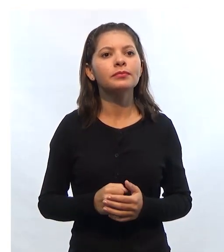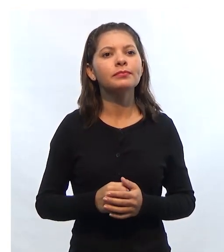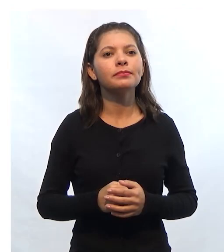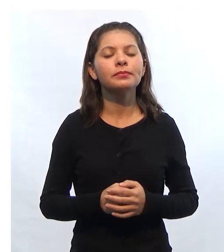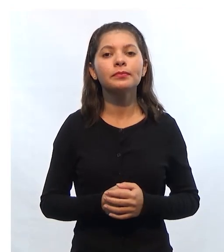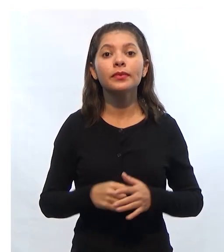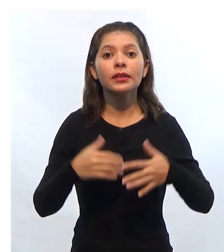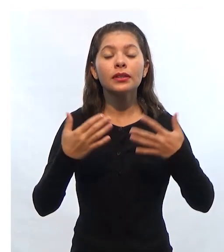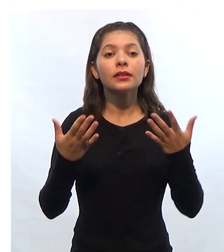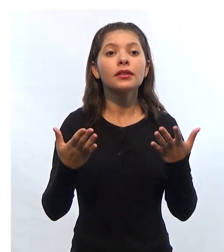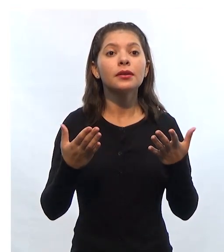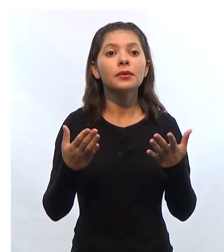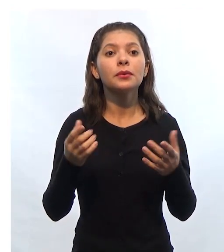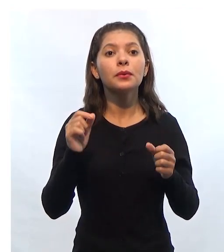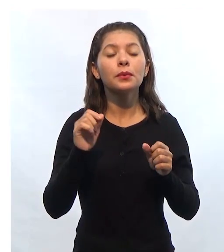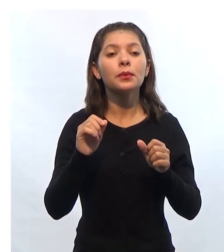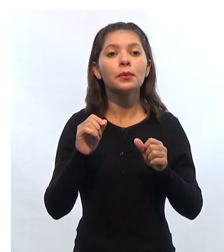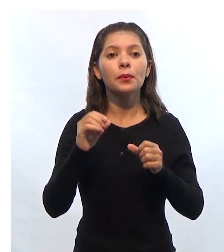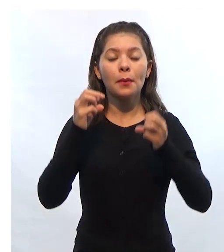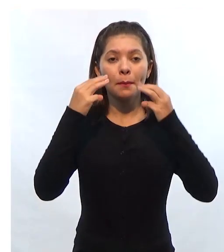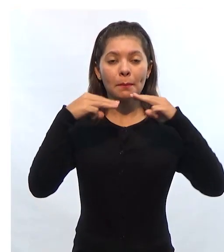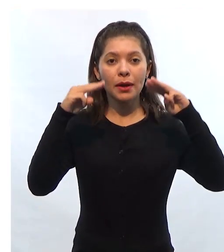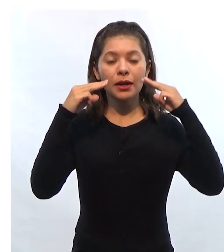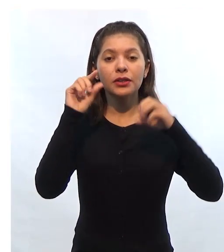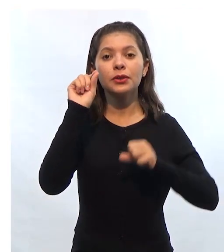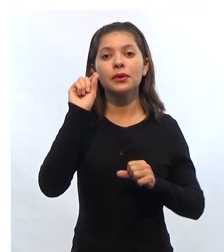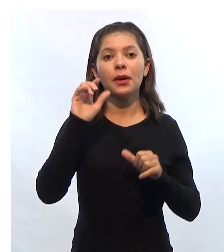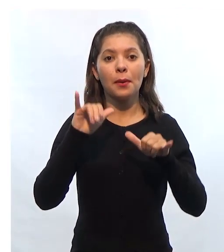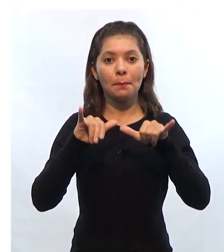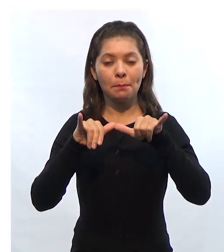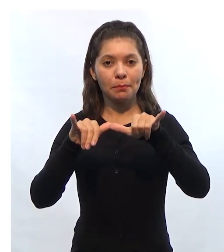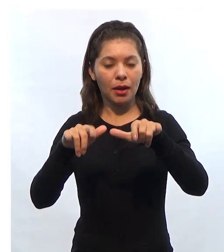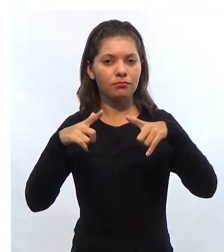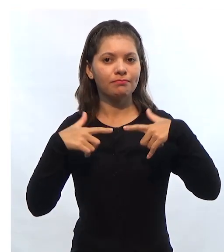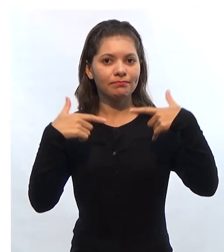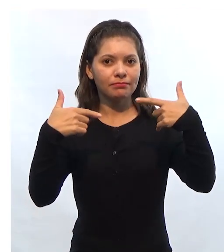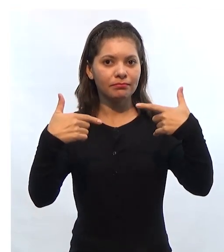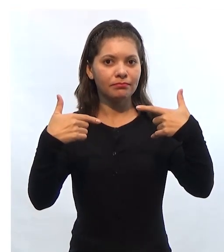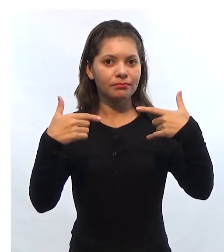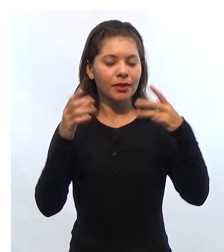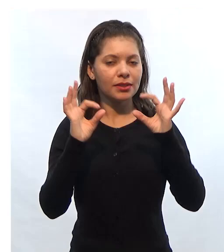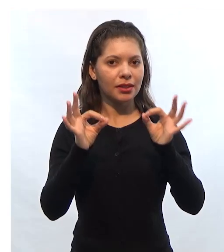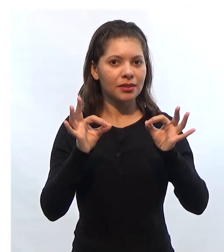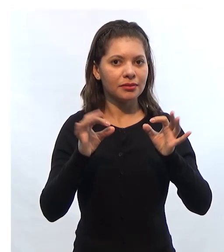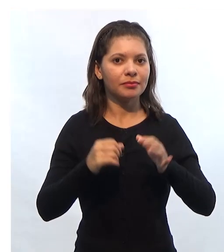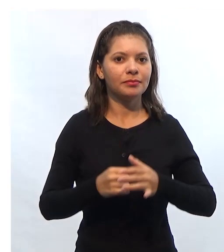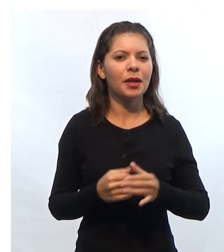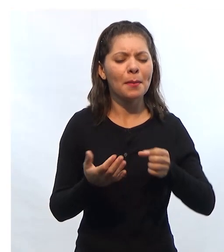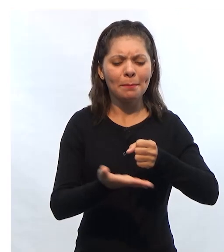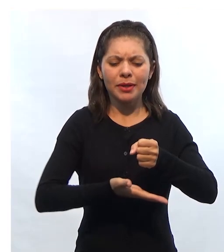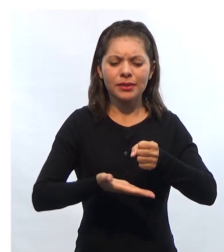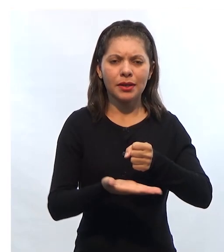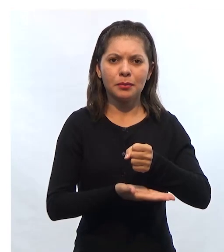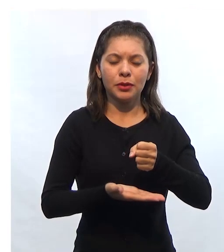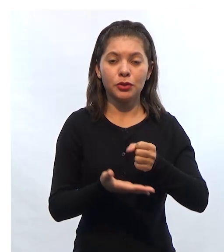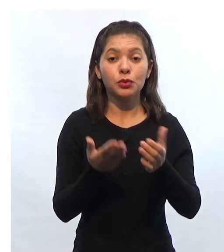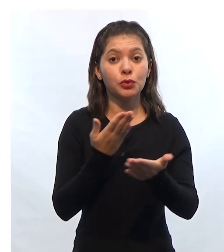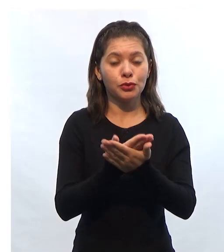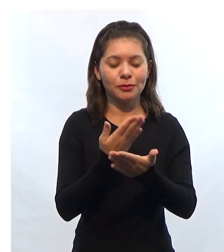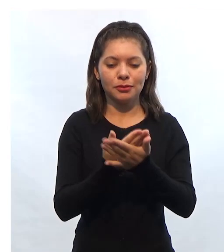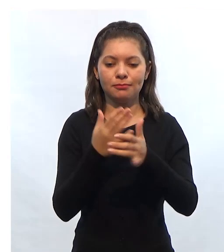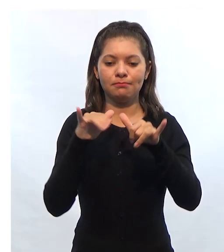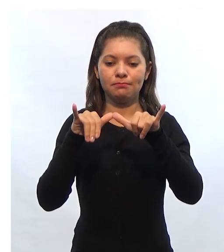ing. Então, o marketing ele é o mercado em ação, certo? É basicamente o estudo